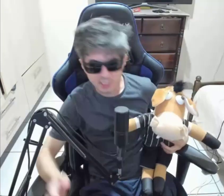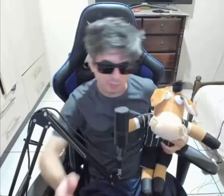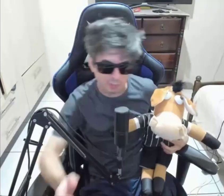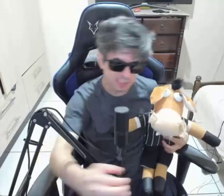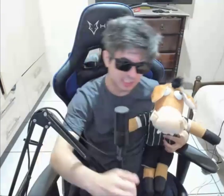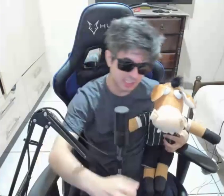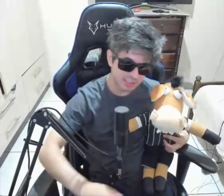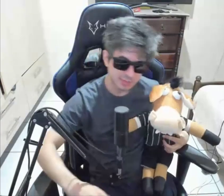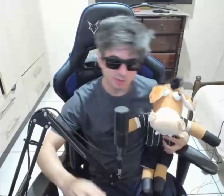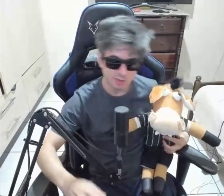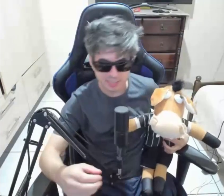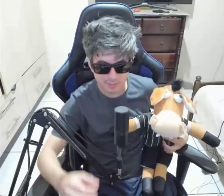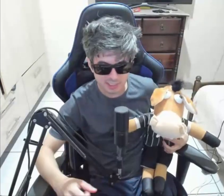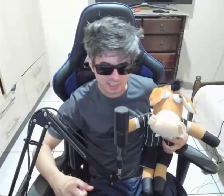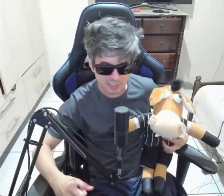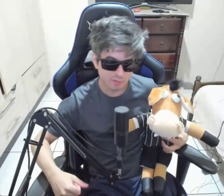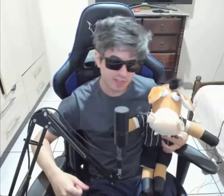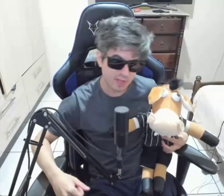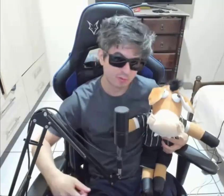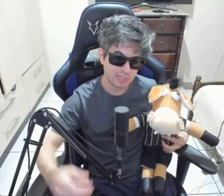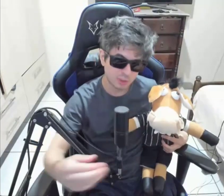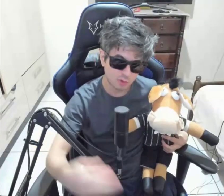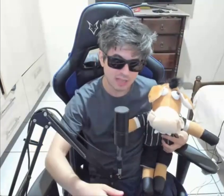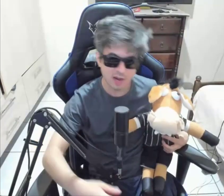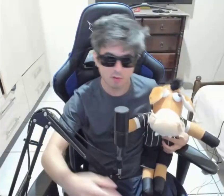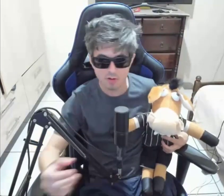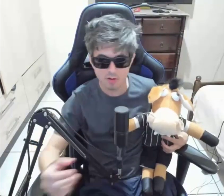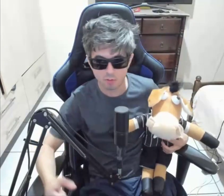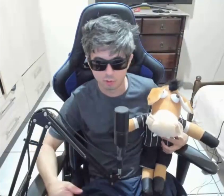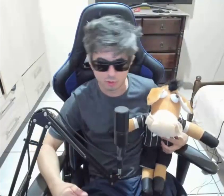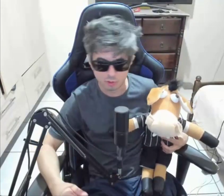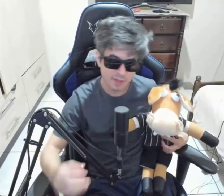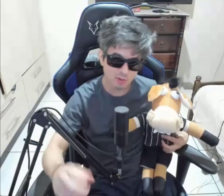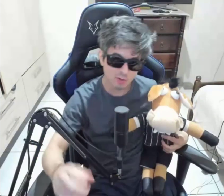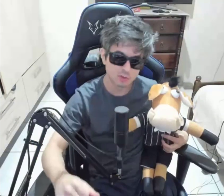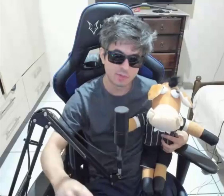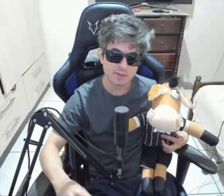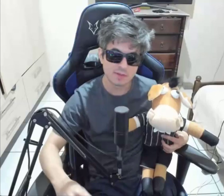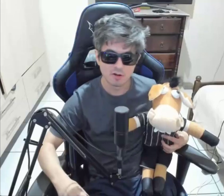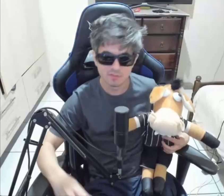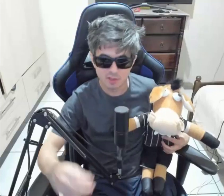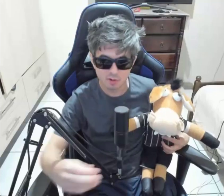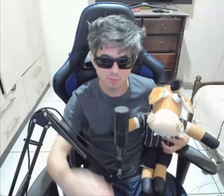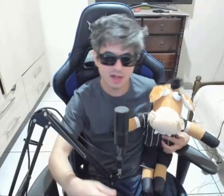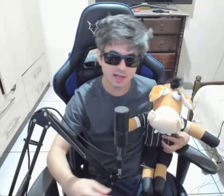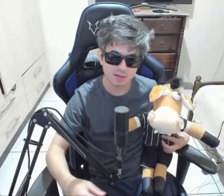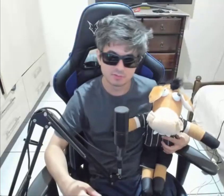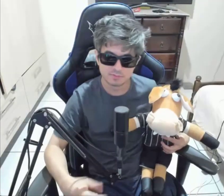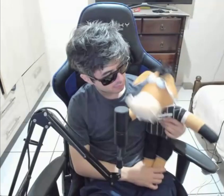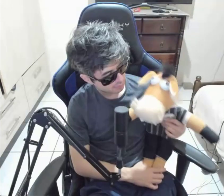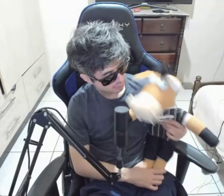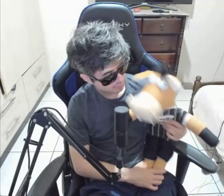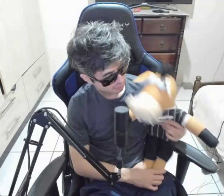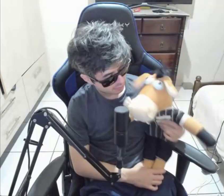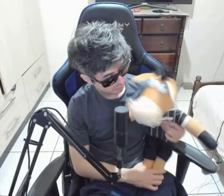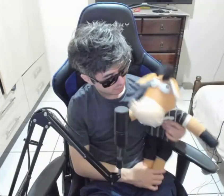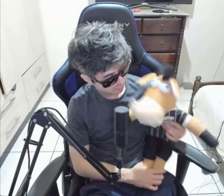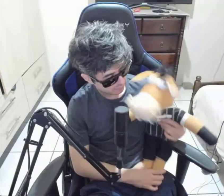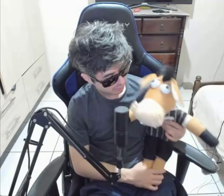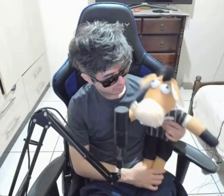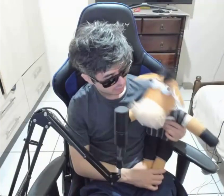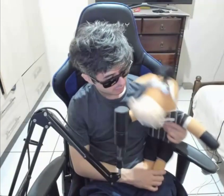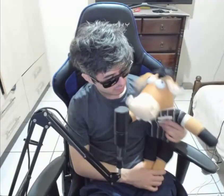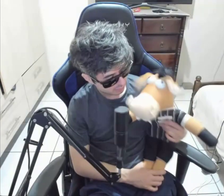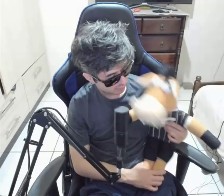E o Rodrigo Pacheco e a Simone Tebet resolveram detonar um ao outro. Pegou super mal, virou um barraco. Eles resolveram